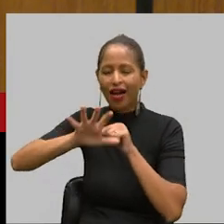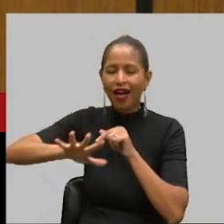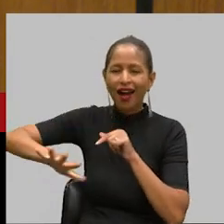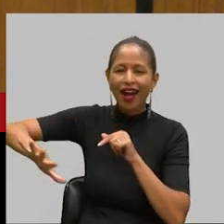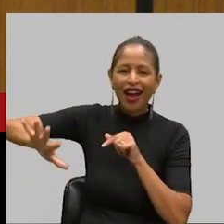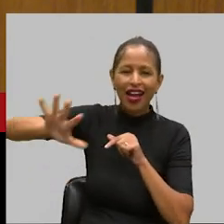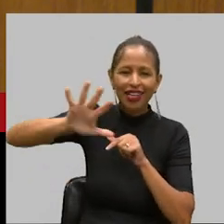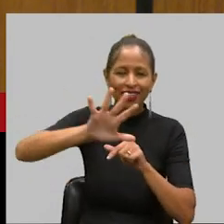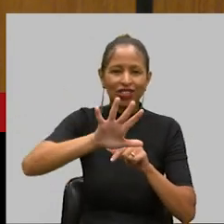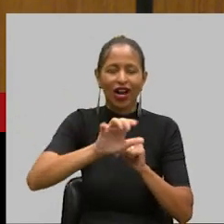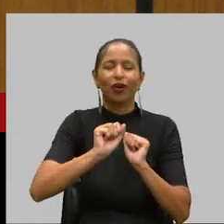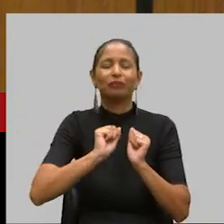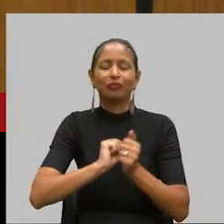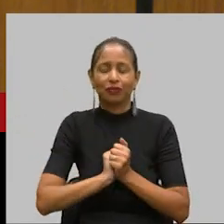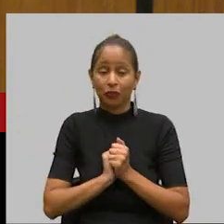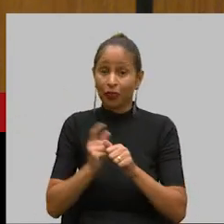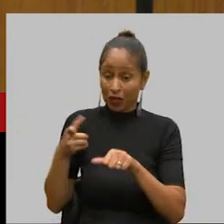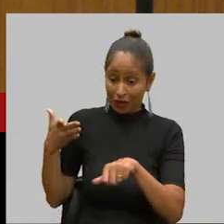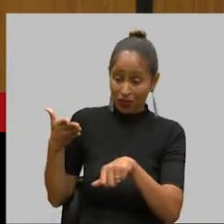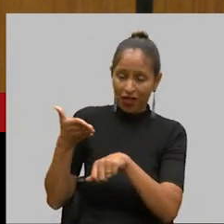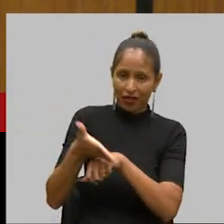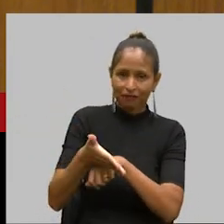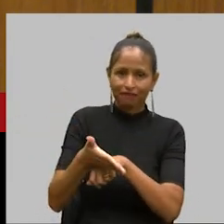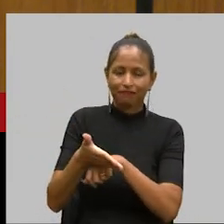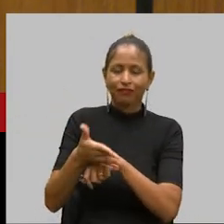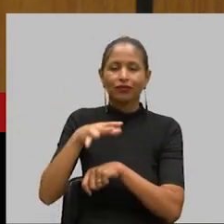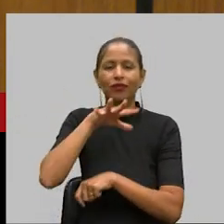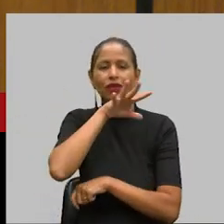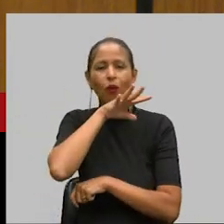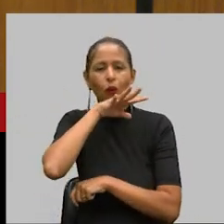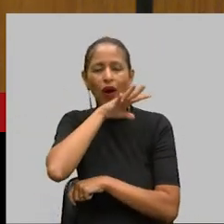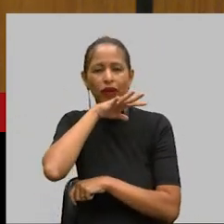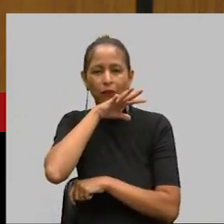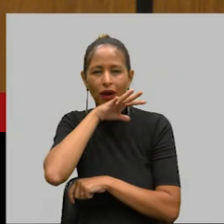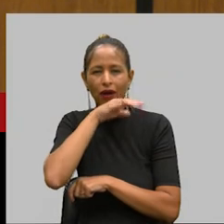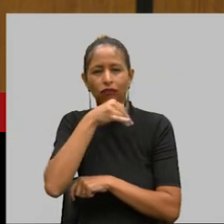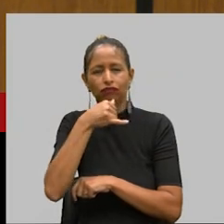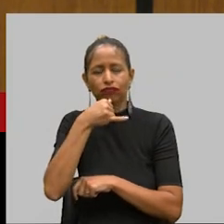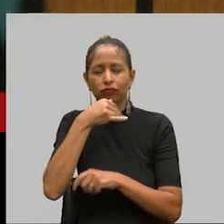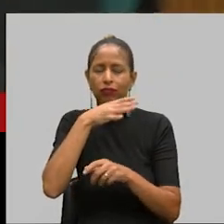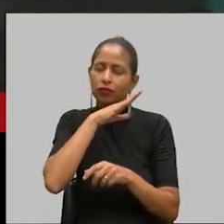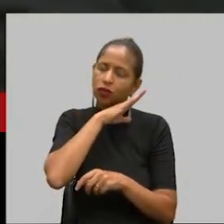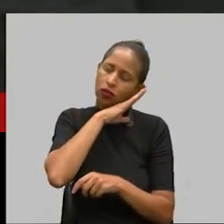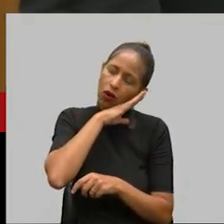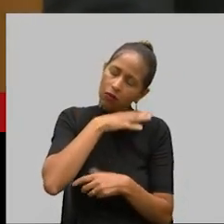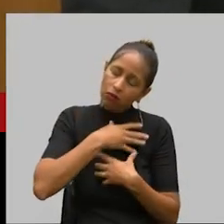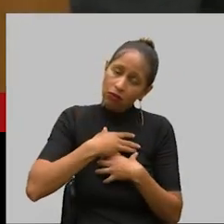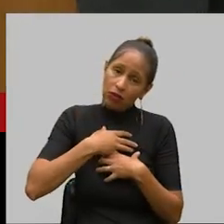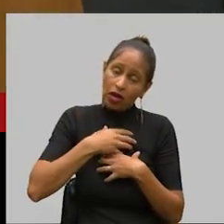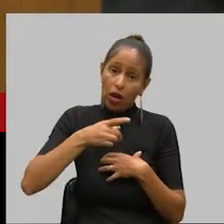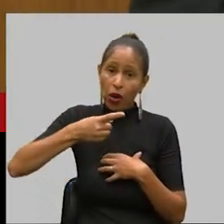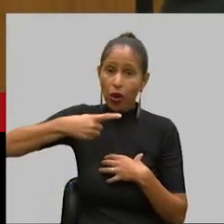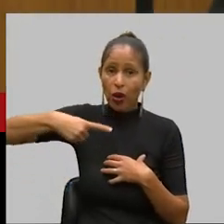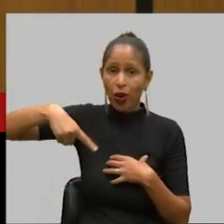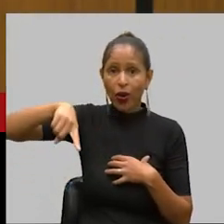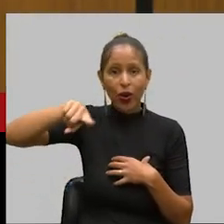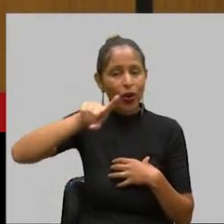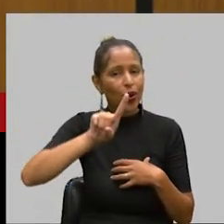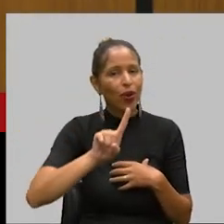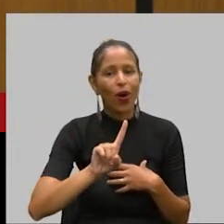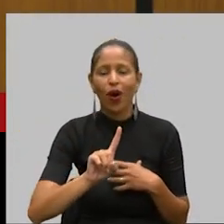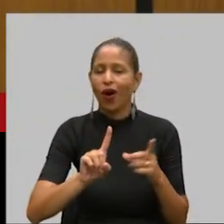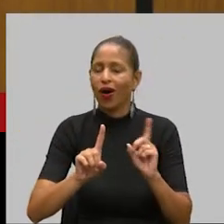muitas de suas passagens que o animal satisfeito Ele dorme e nós não estamos